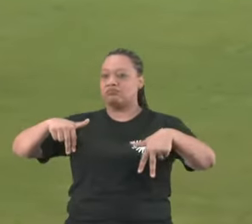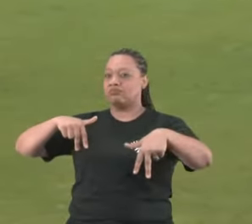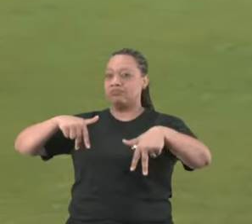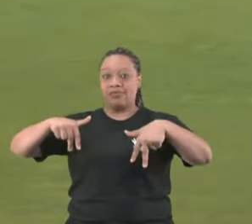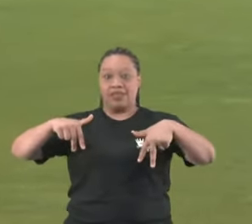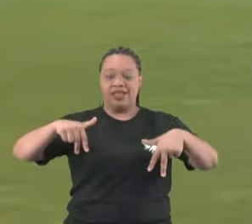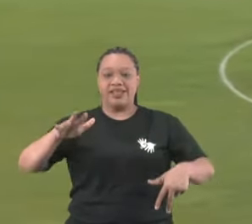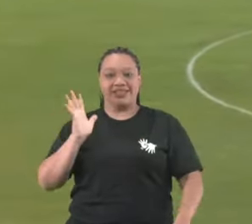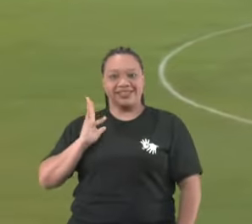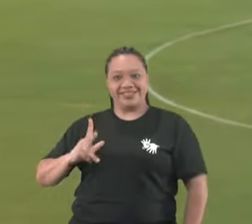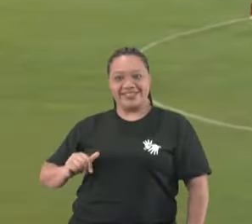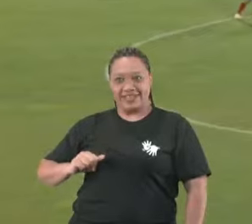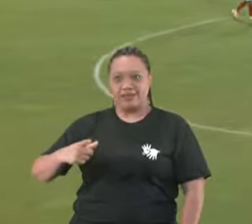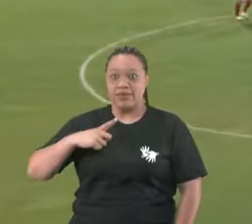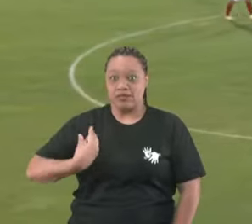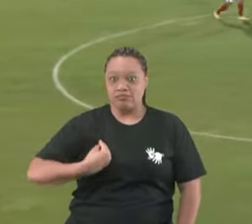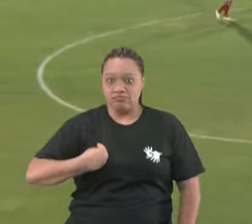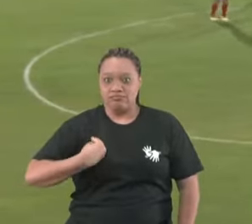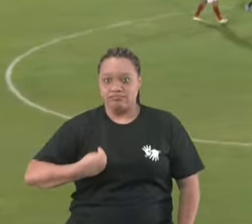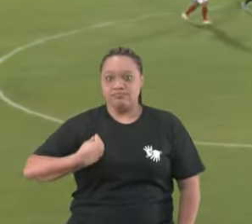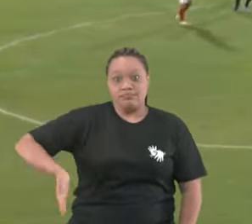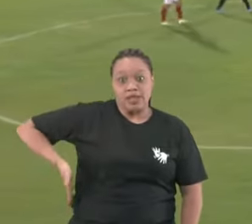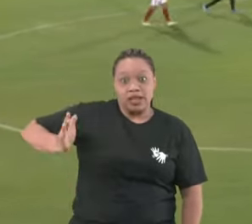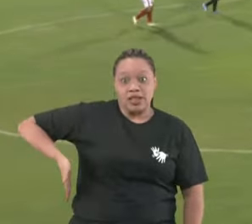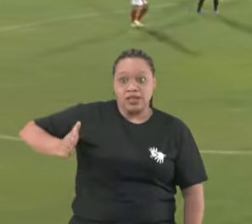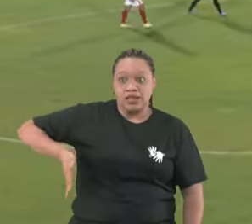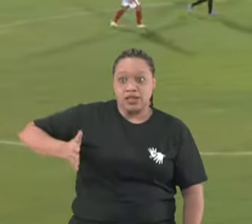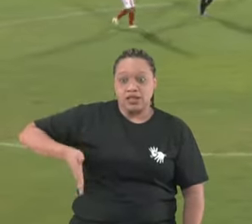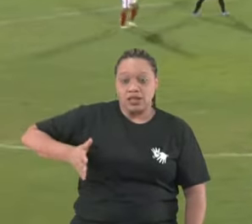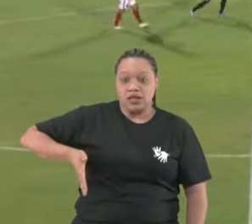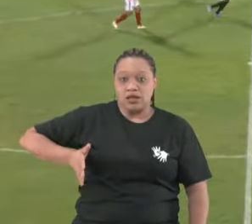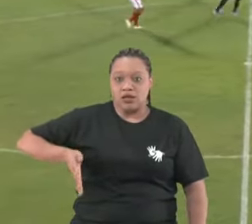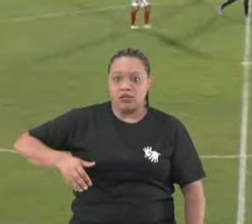CRB tem lateral, já põe ela no terreno.